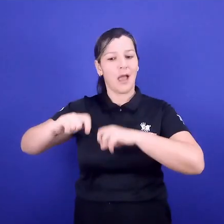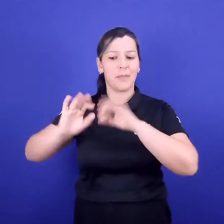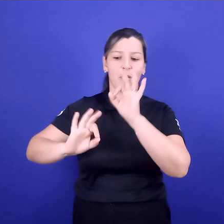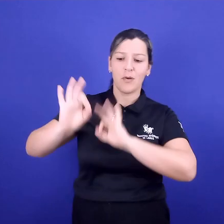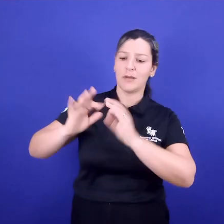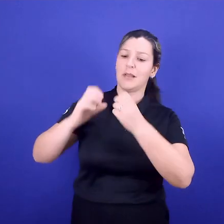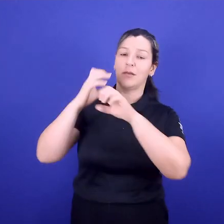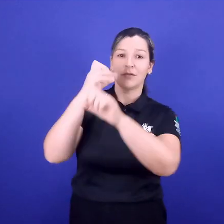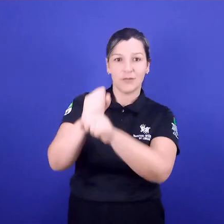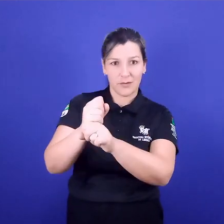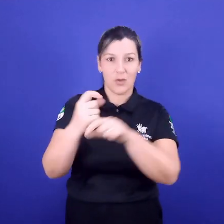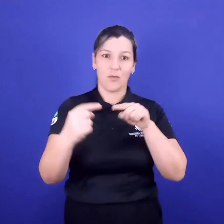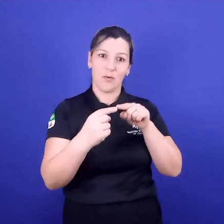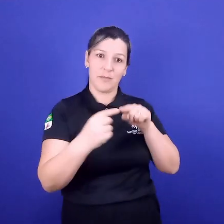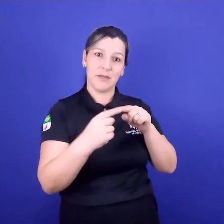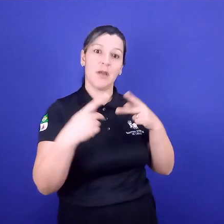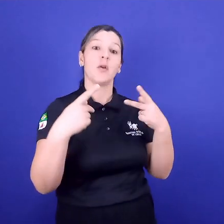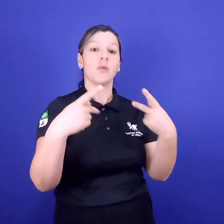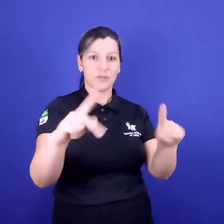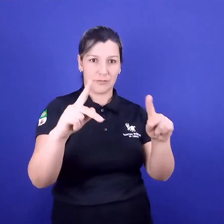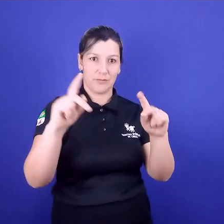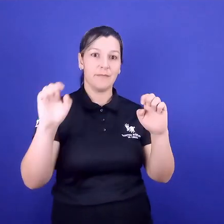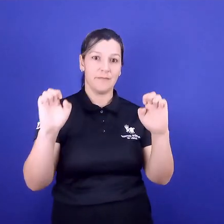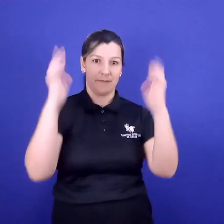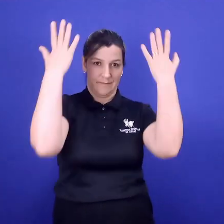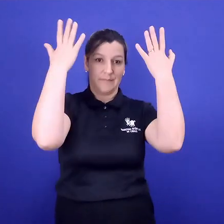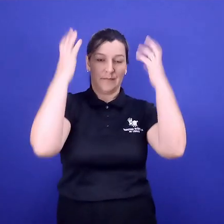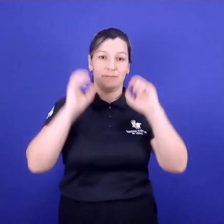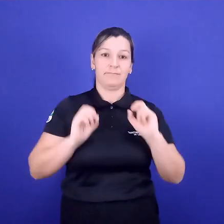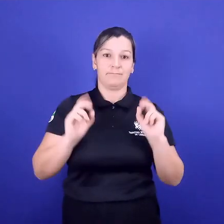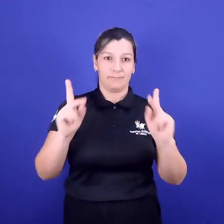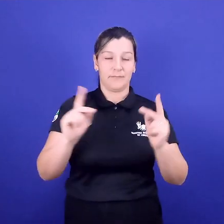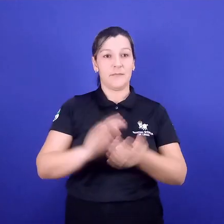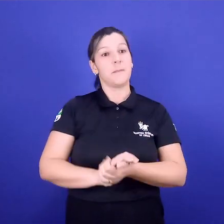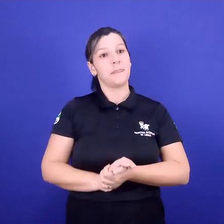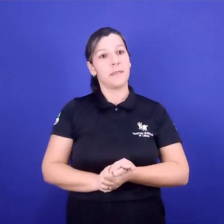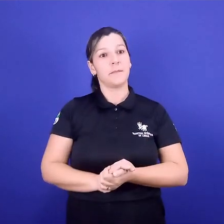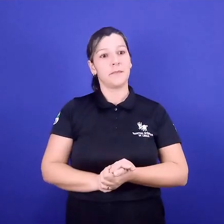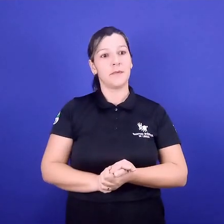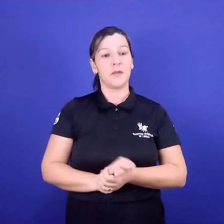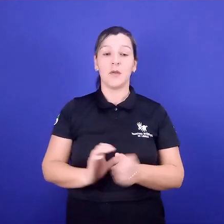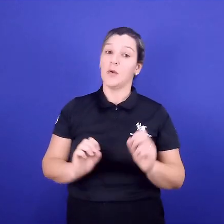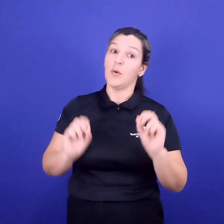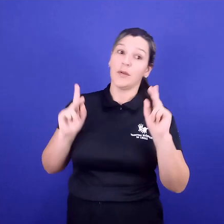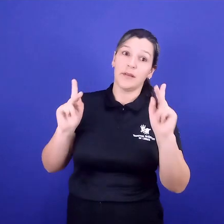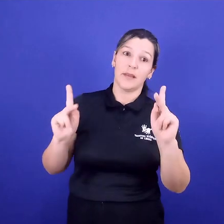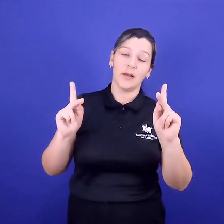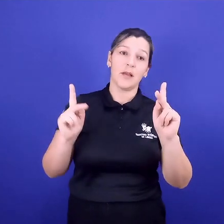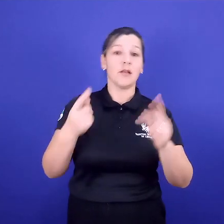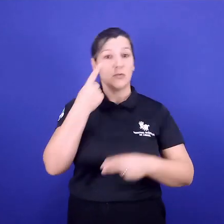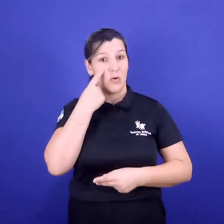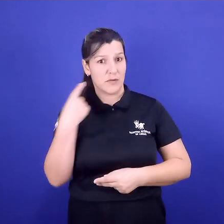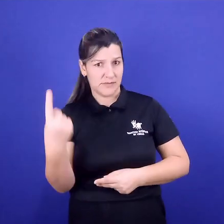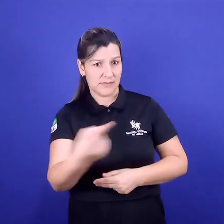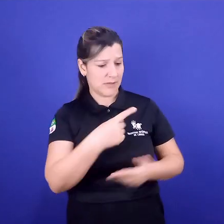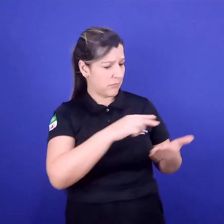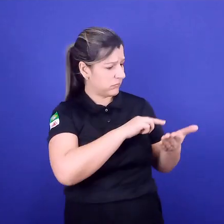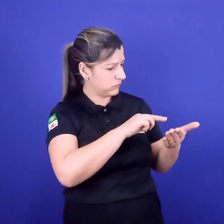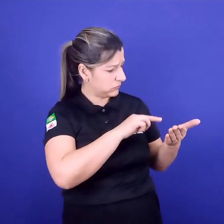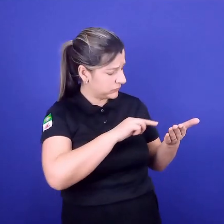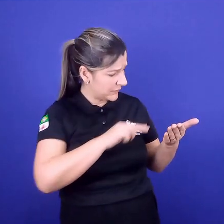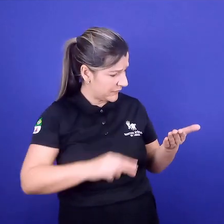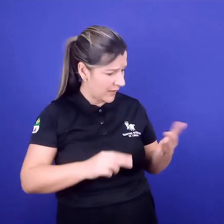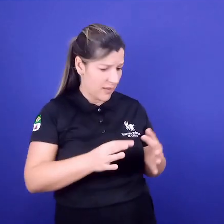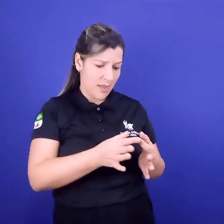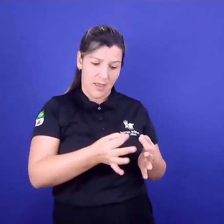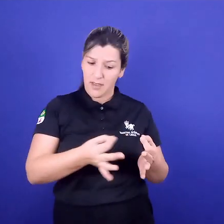alterando aqui ou lá. Tá? Então, Basicamente é isso, porque vocês